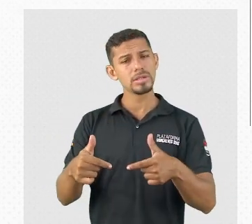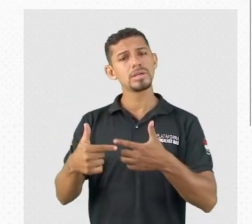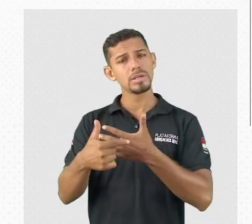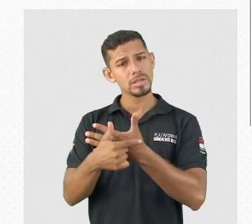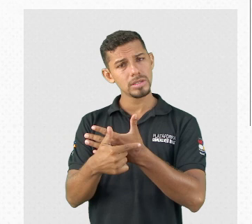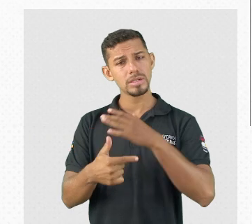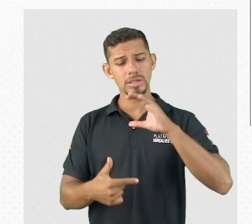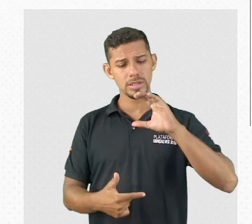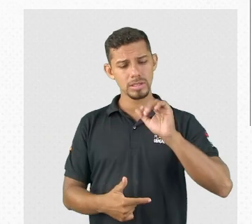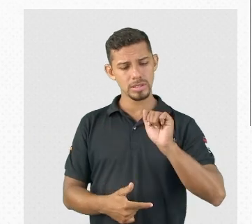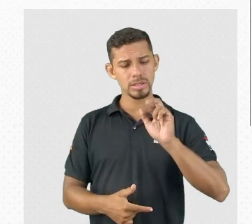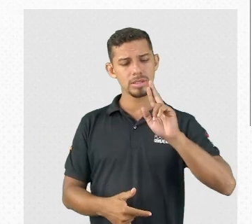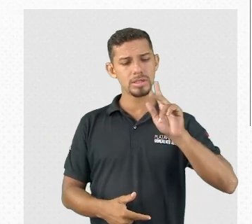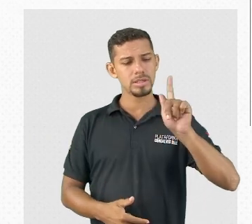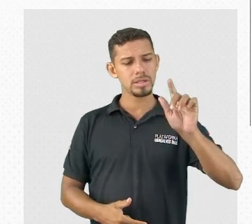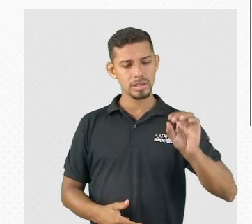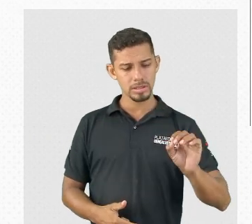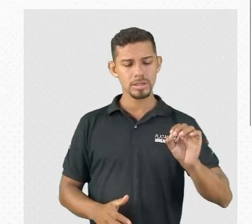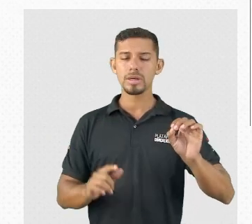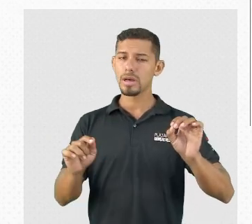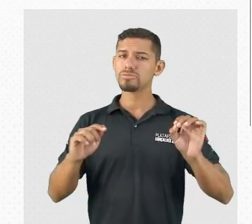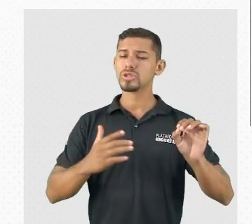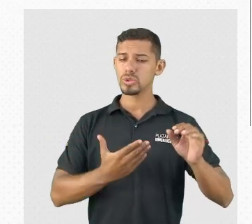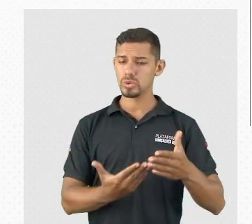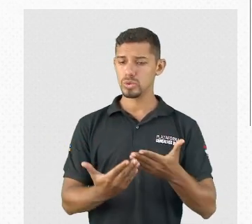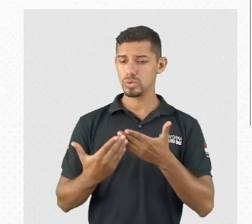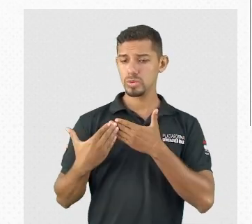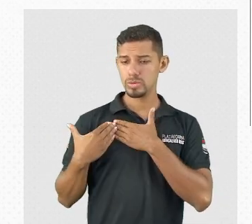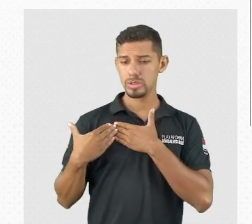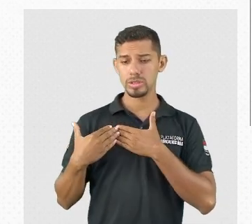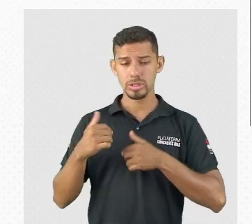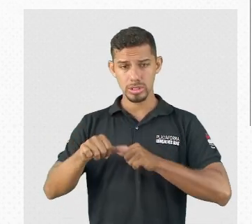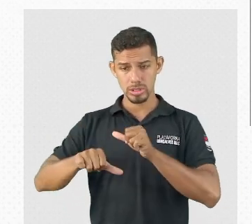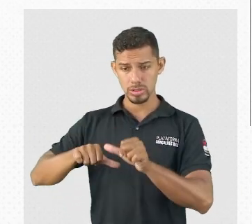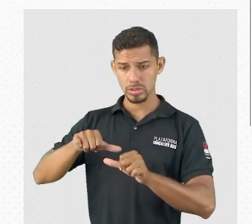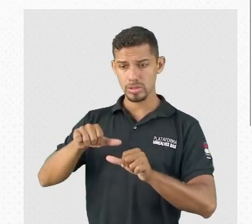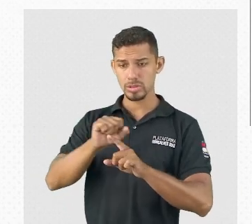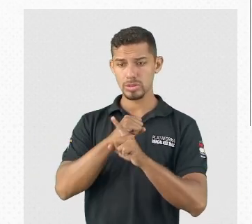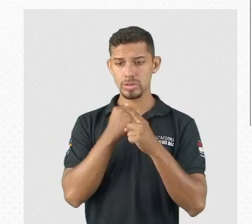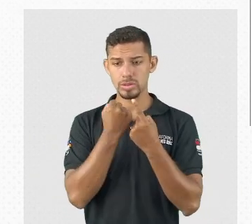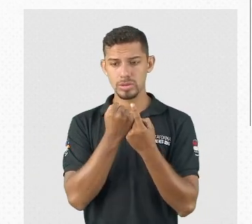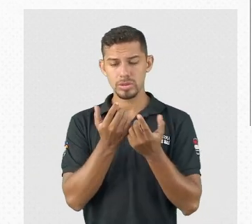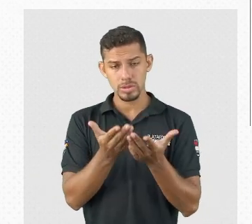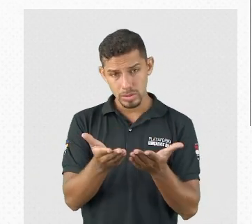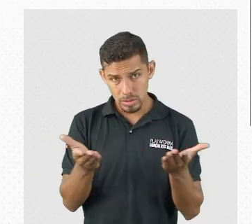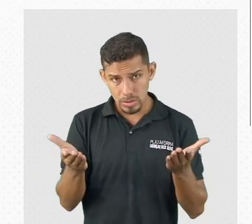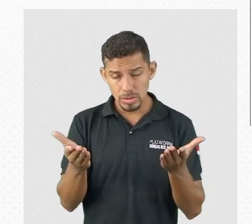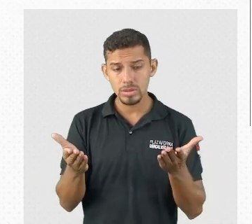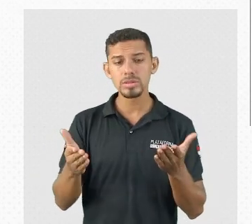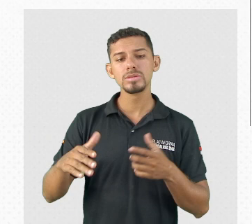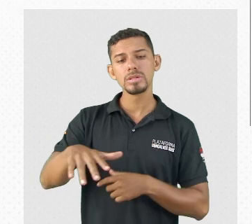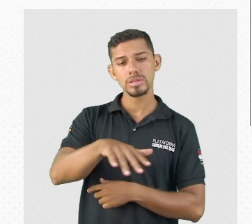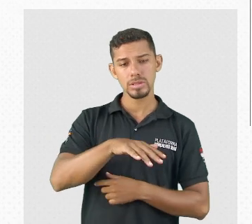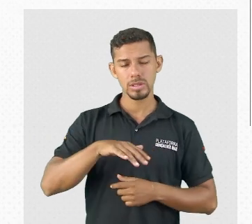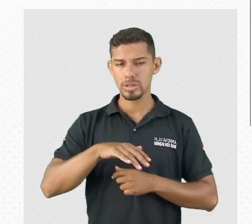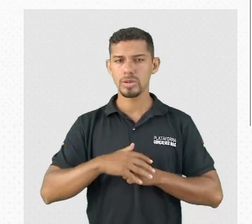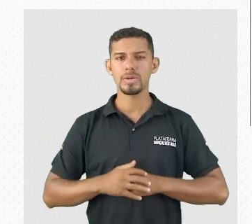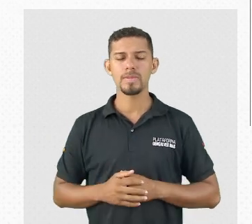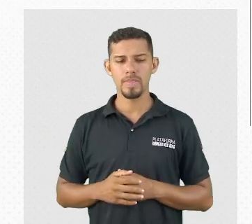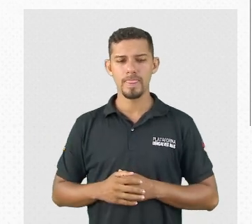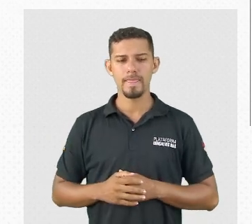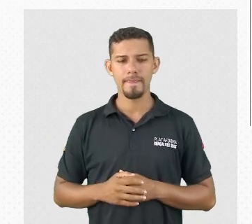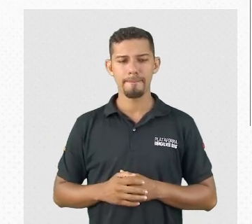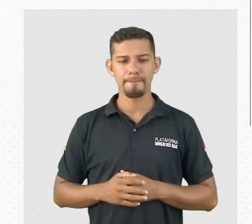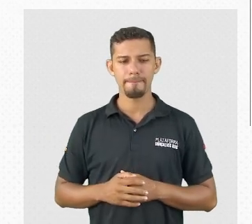tenham compromisso com a transformação social da vida de mulheres, suas famílias, né, seus territórios.